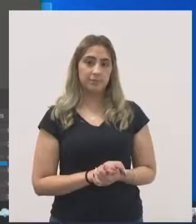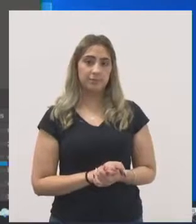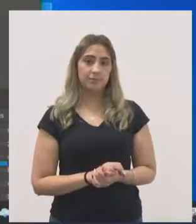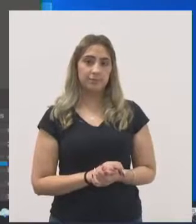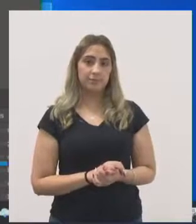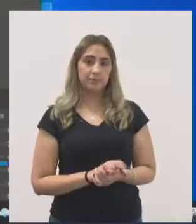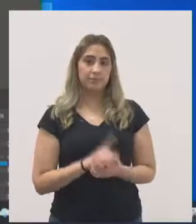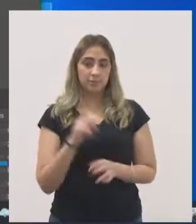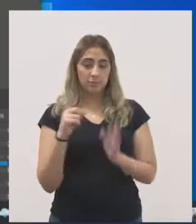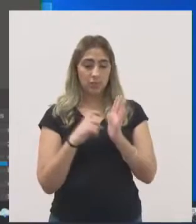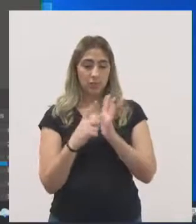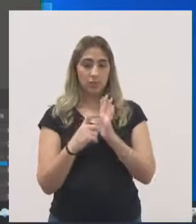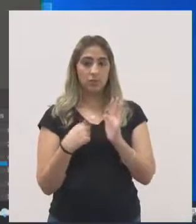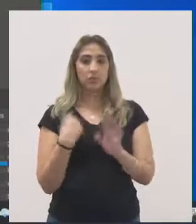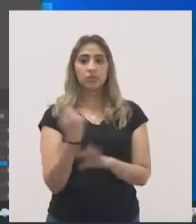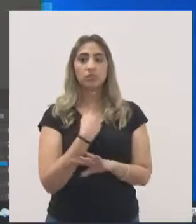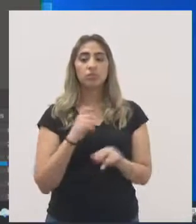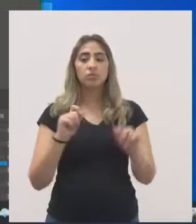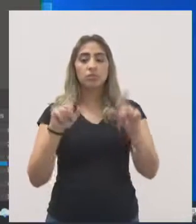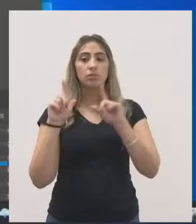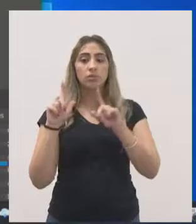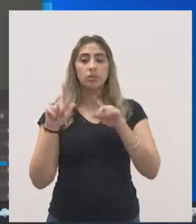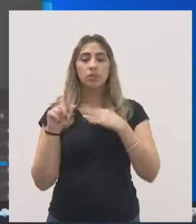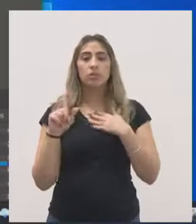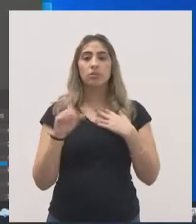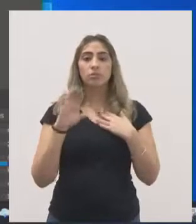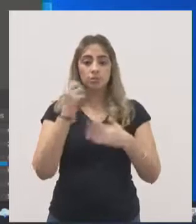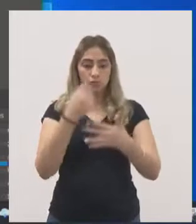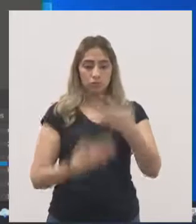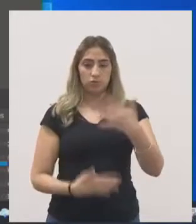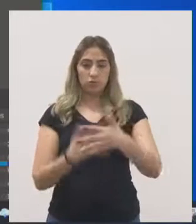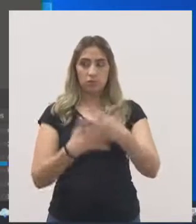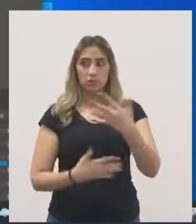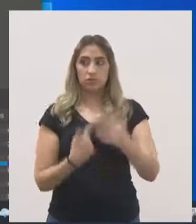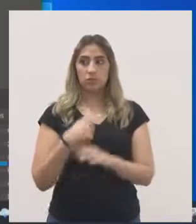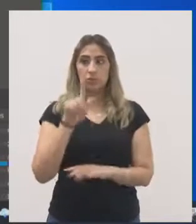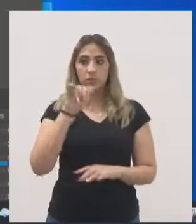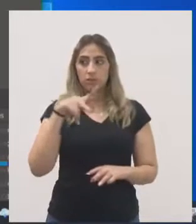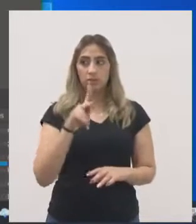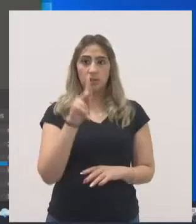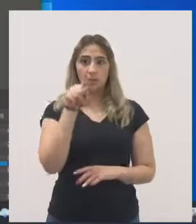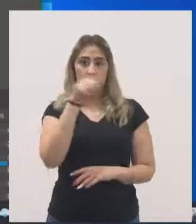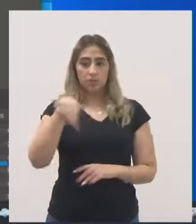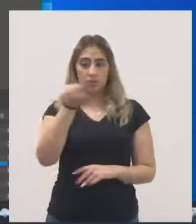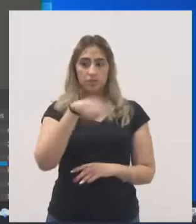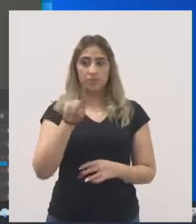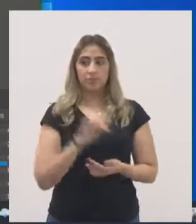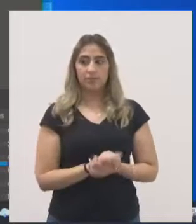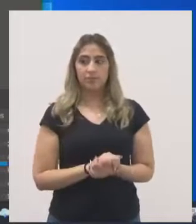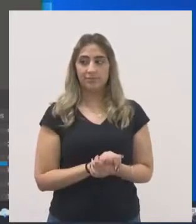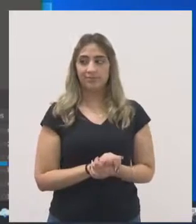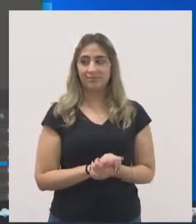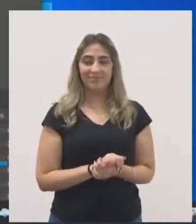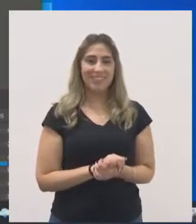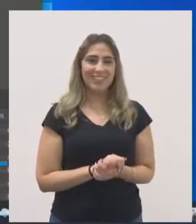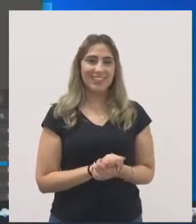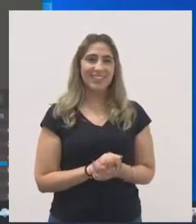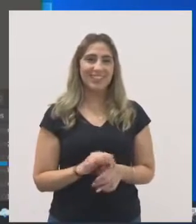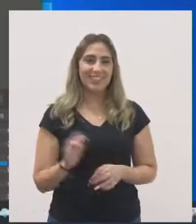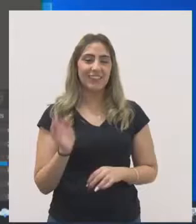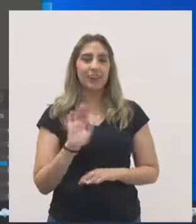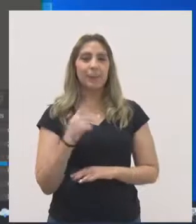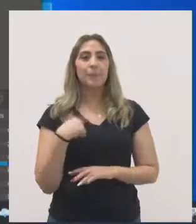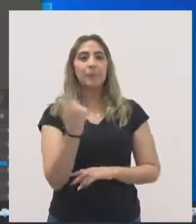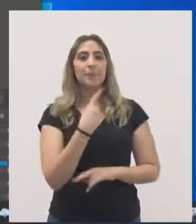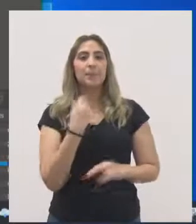Quando você está colocando aí, a gente colocou colocou aqui no chat, pessoal, o link para vocês responderem a pesquisa de satisfação. Muito importante